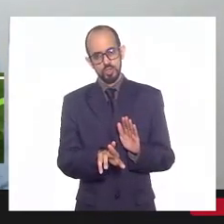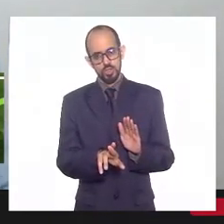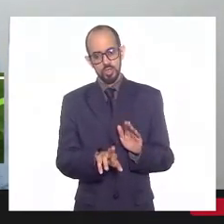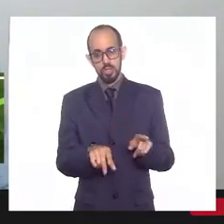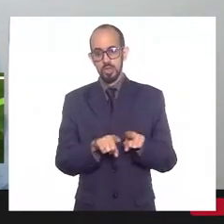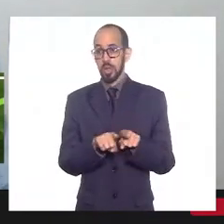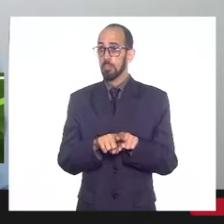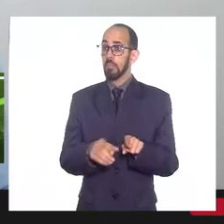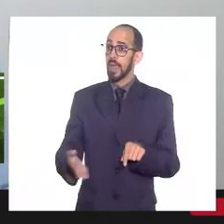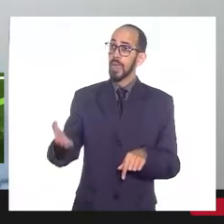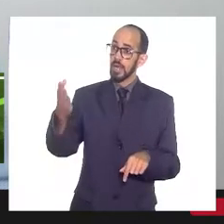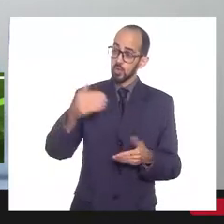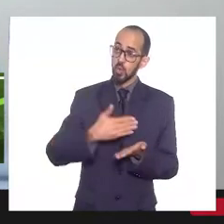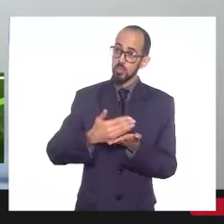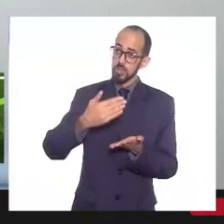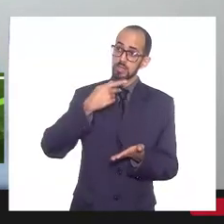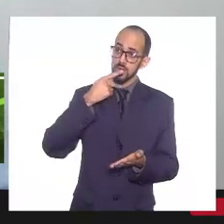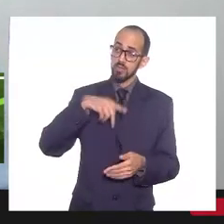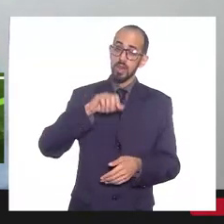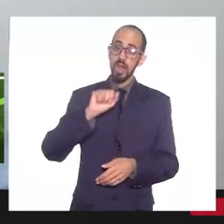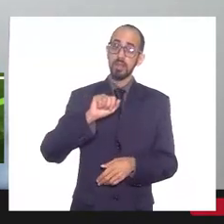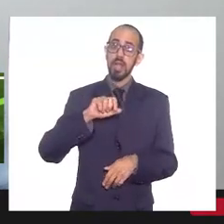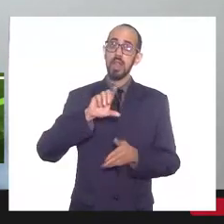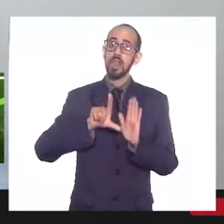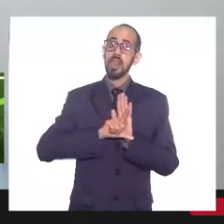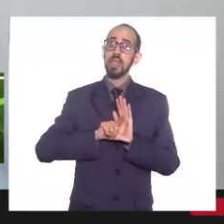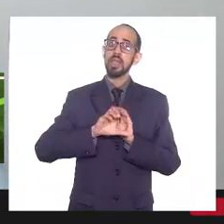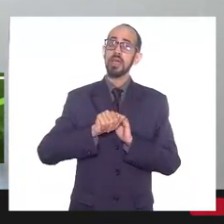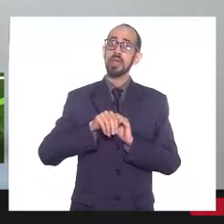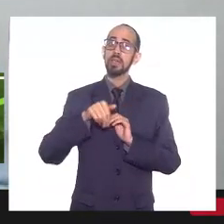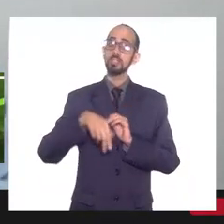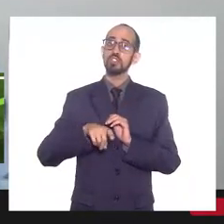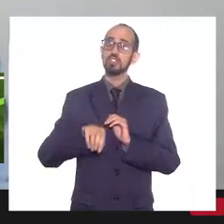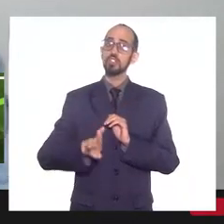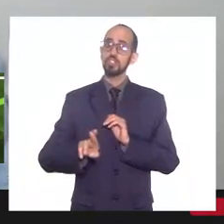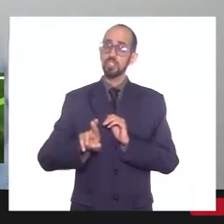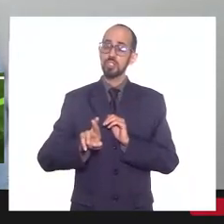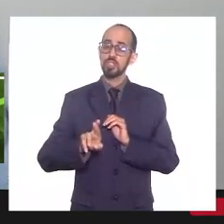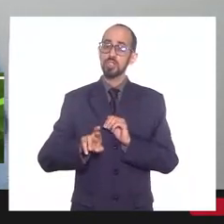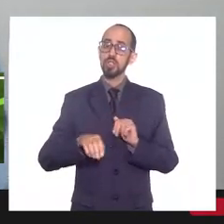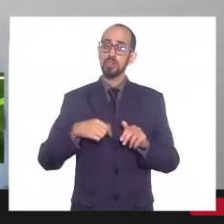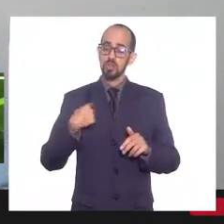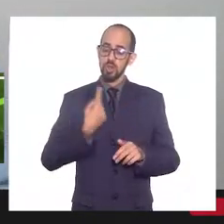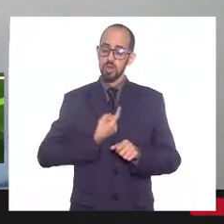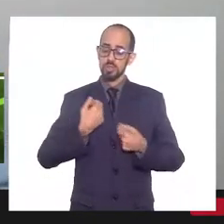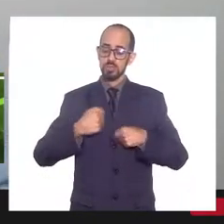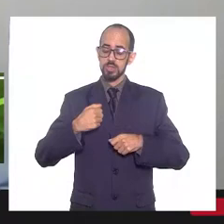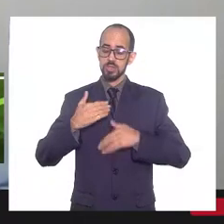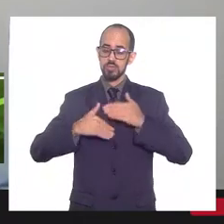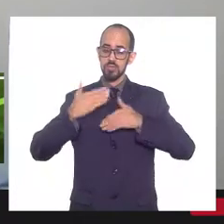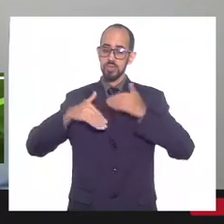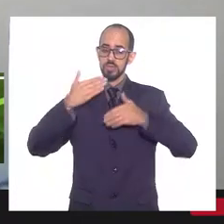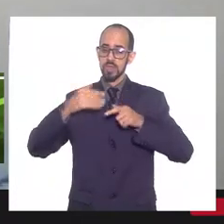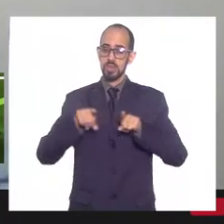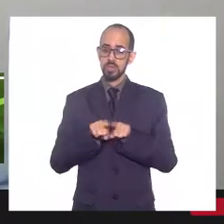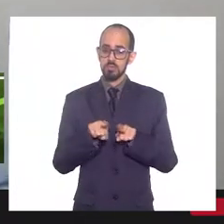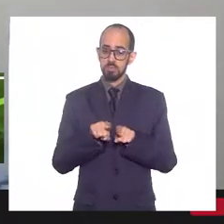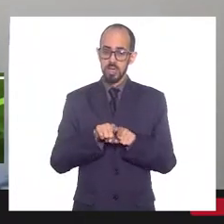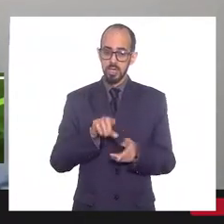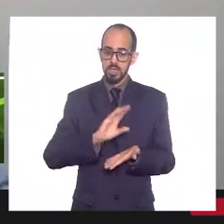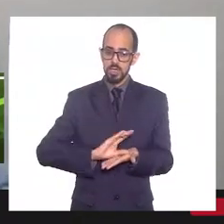e vossa Esperança também conhece muito bem e me ocorreu de Deus seguinte daqui a gente precisa também avançar na destinação